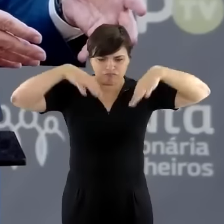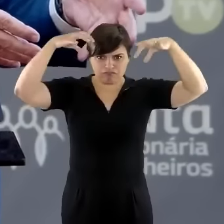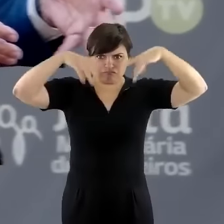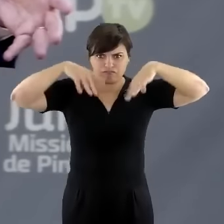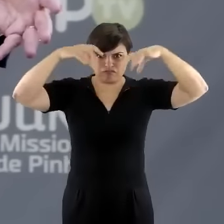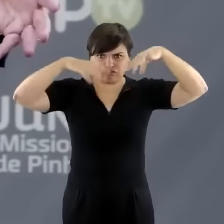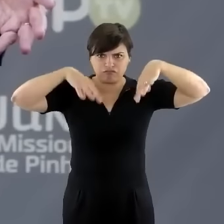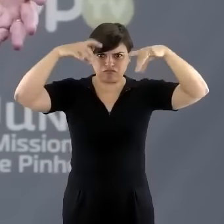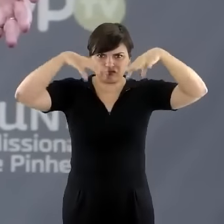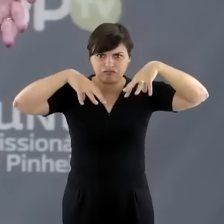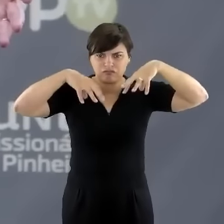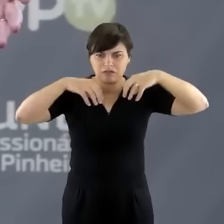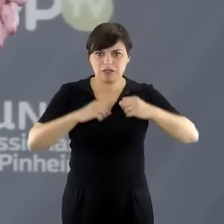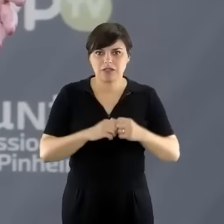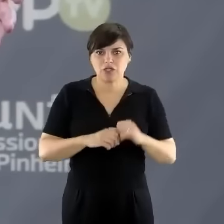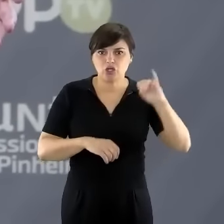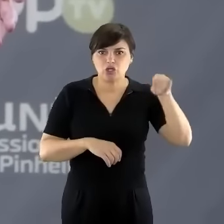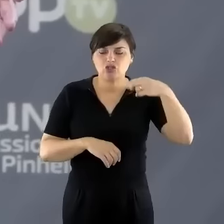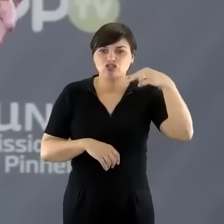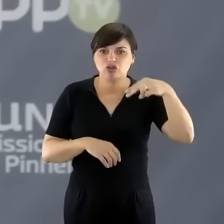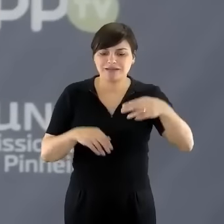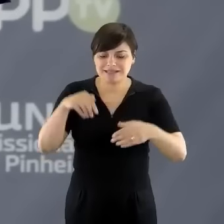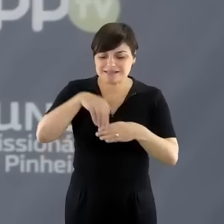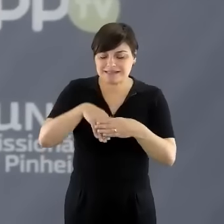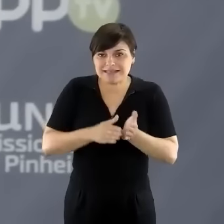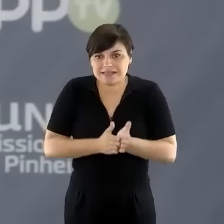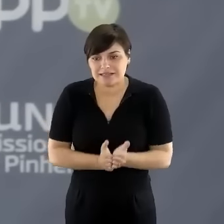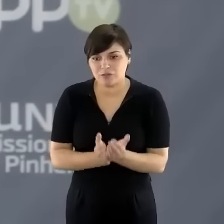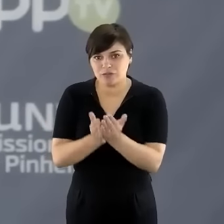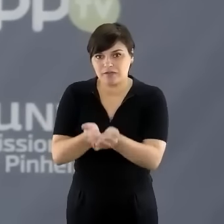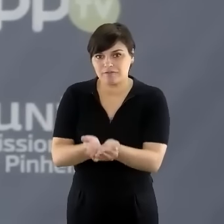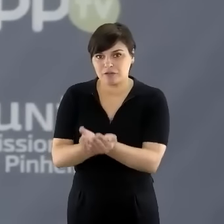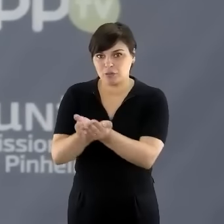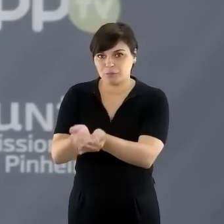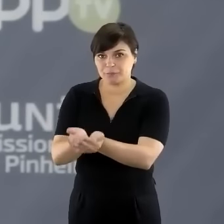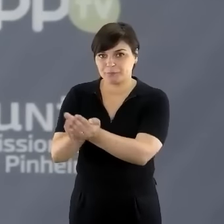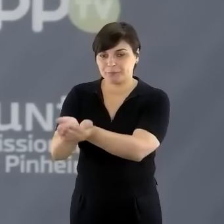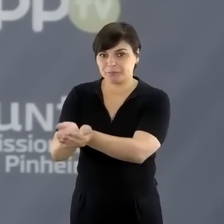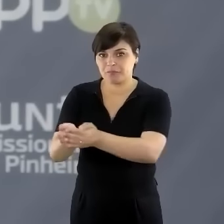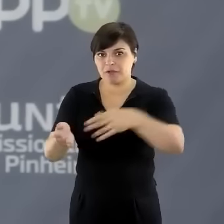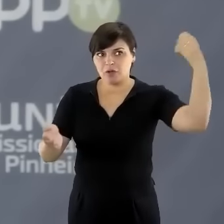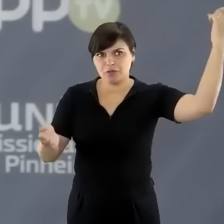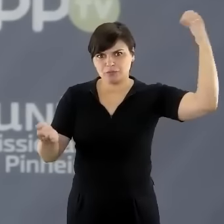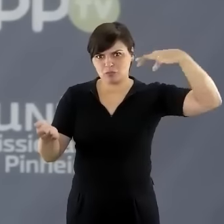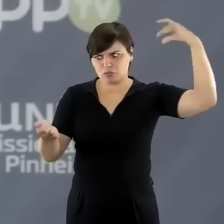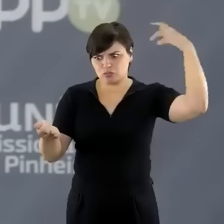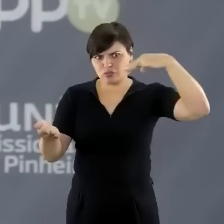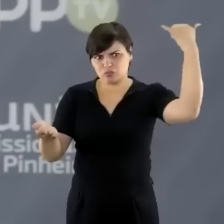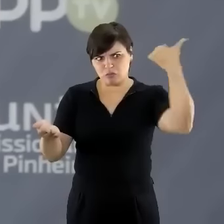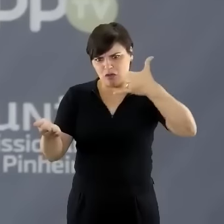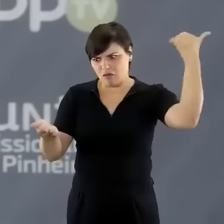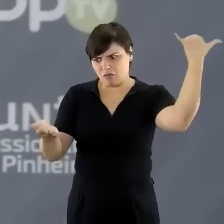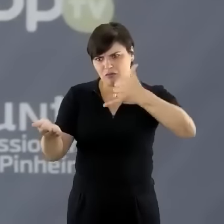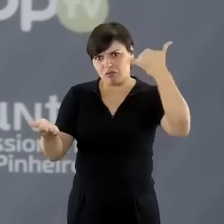Porão do navio foi severamente atingido pela